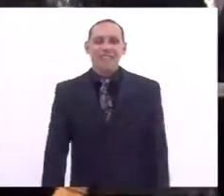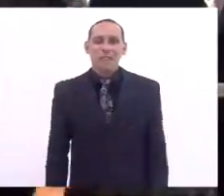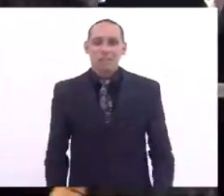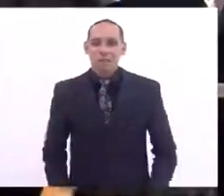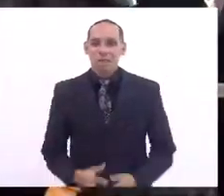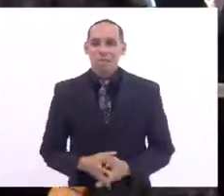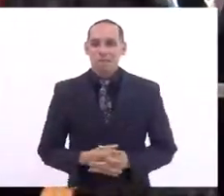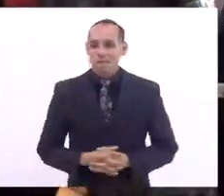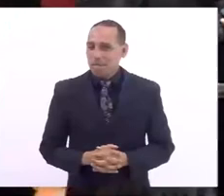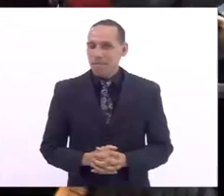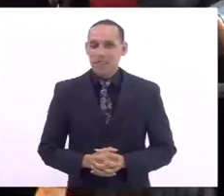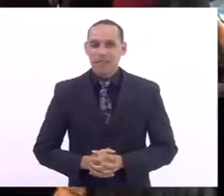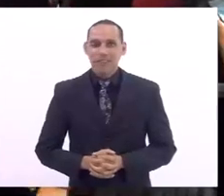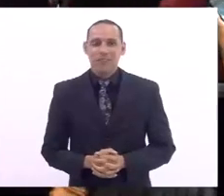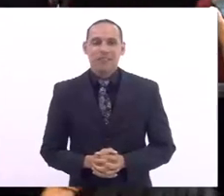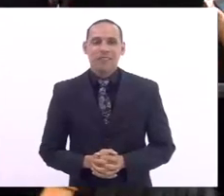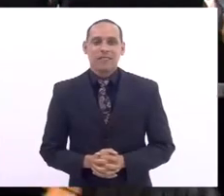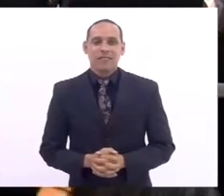é